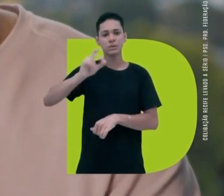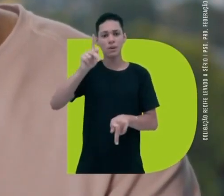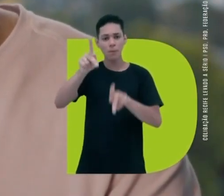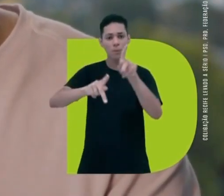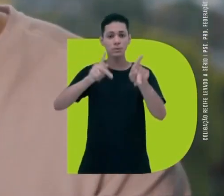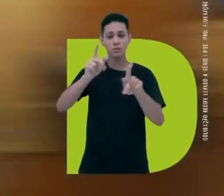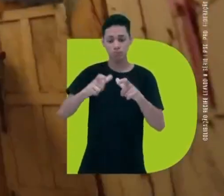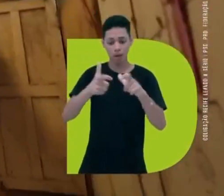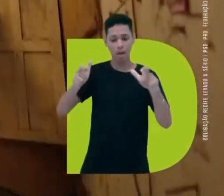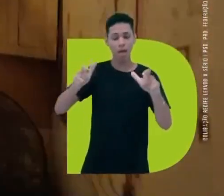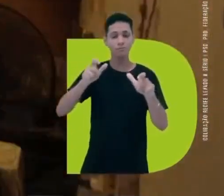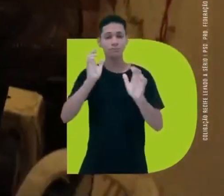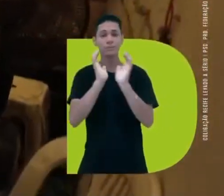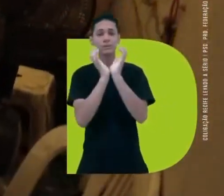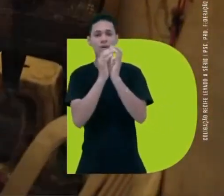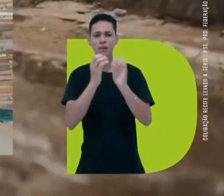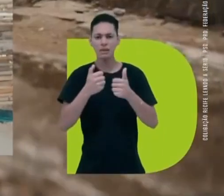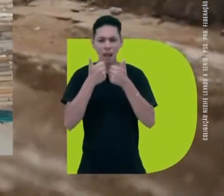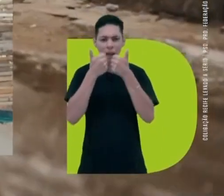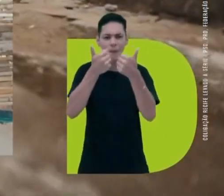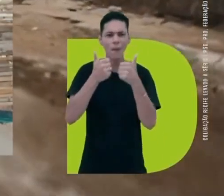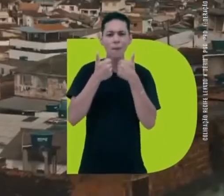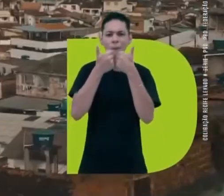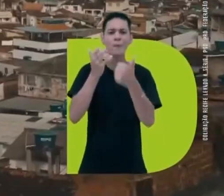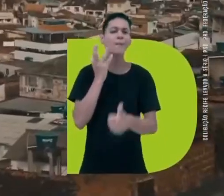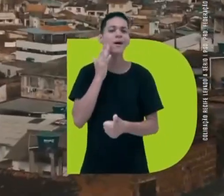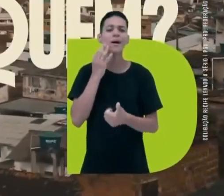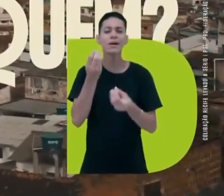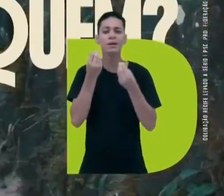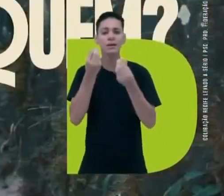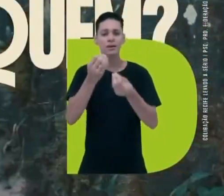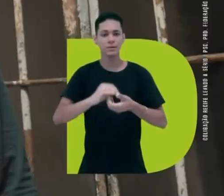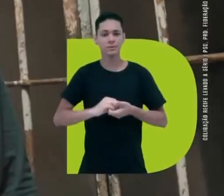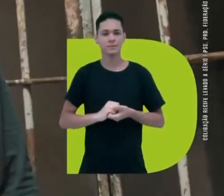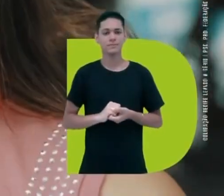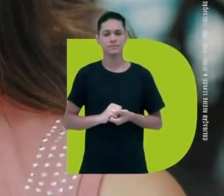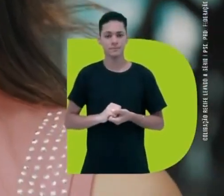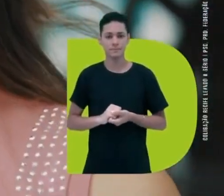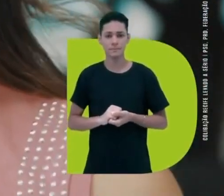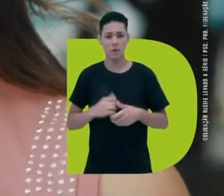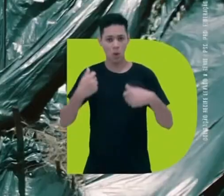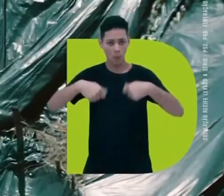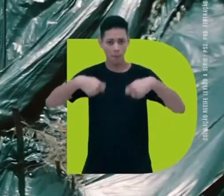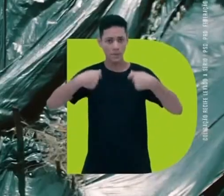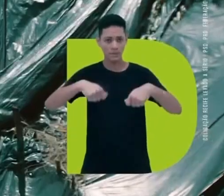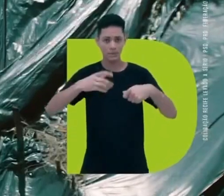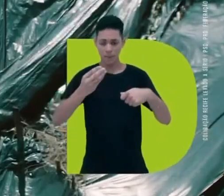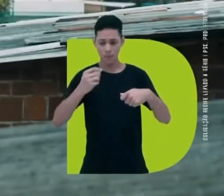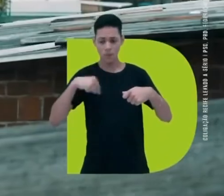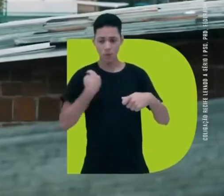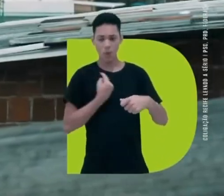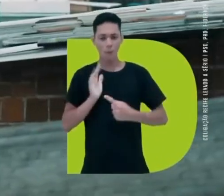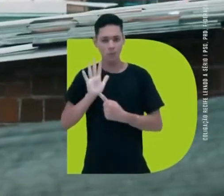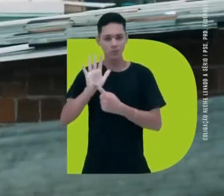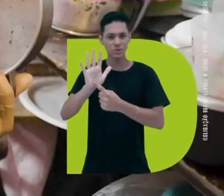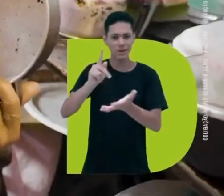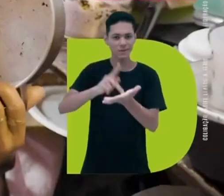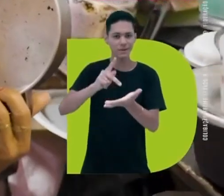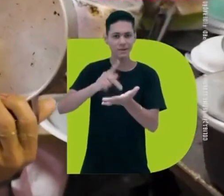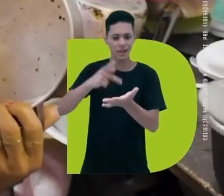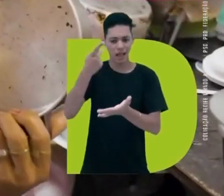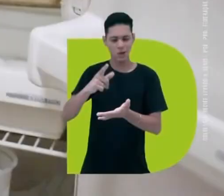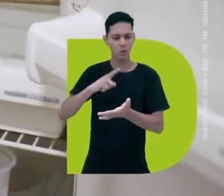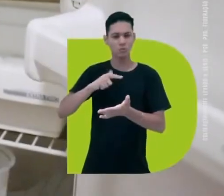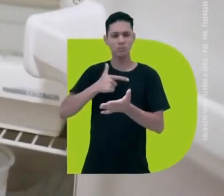população do Recife. A maioria do povo do Recife. Tá bom? Tá bom pra quem? Não precisa de muito pra gente mostrar a